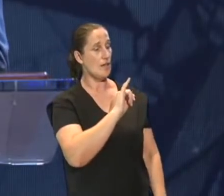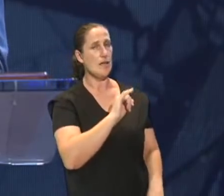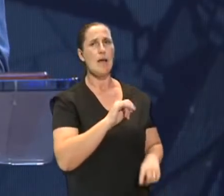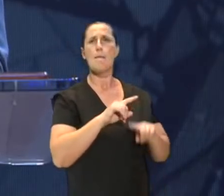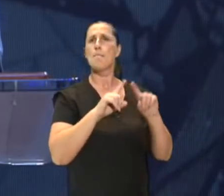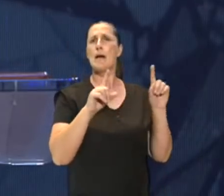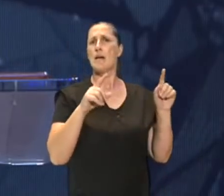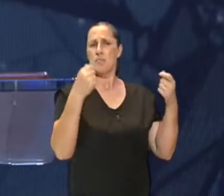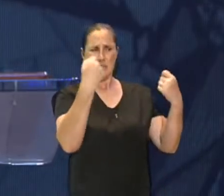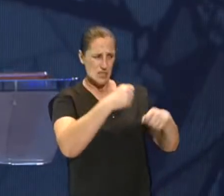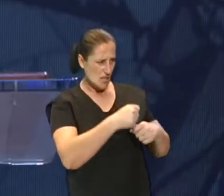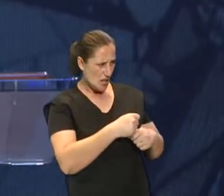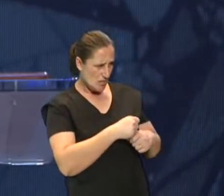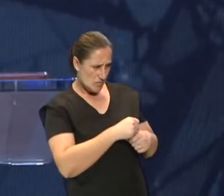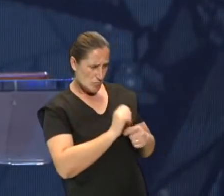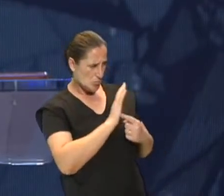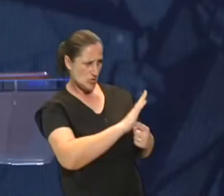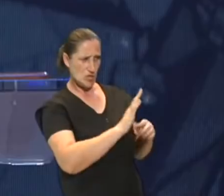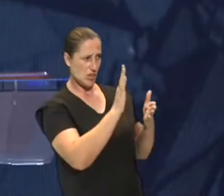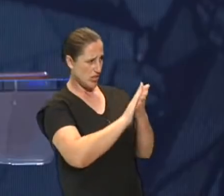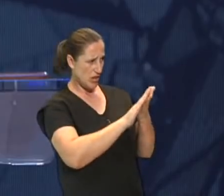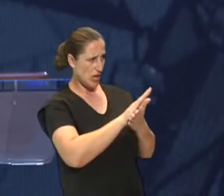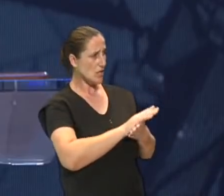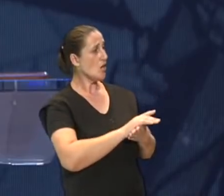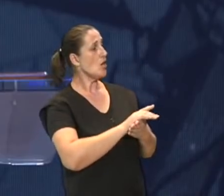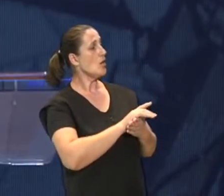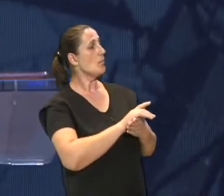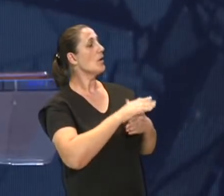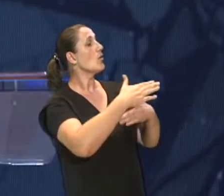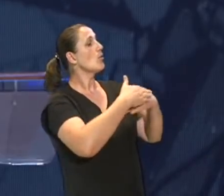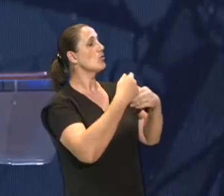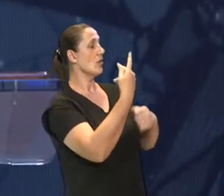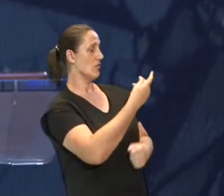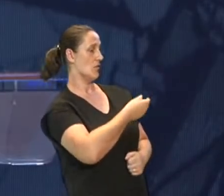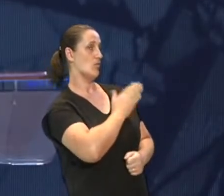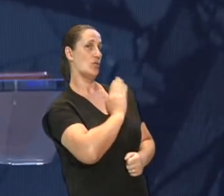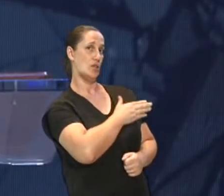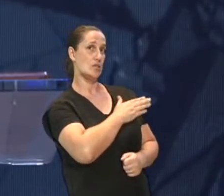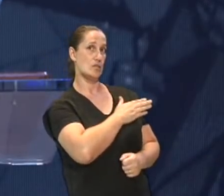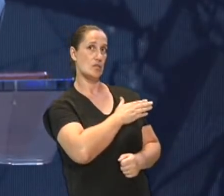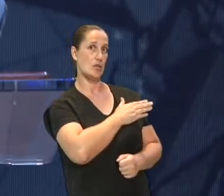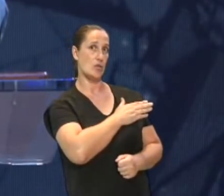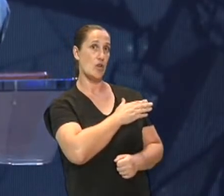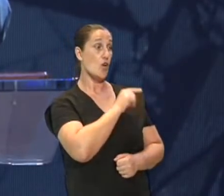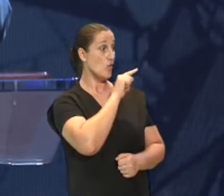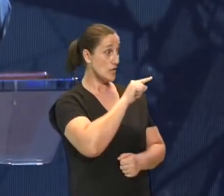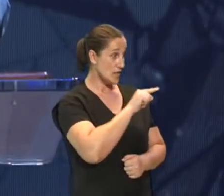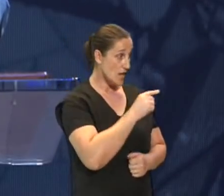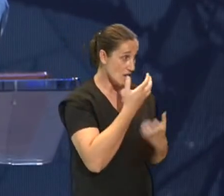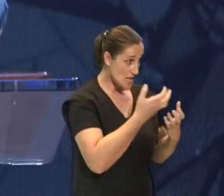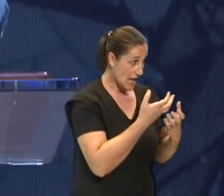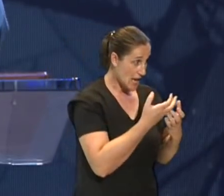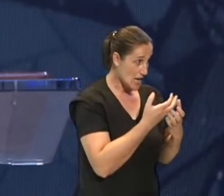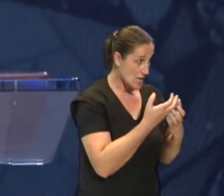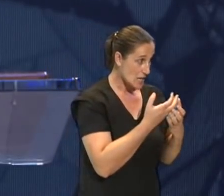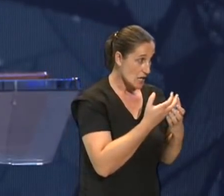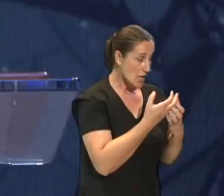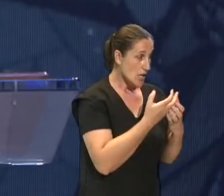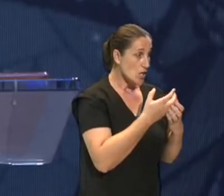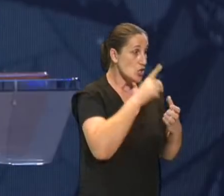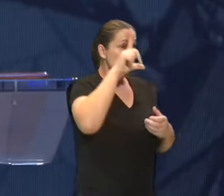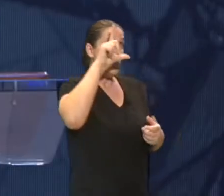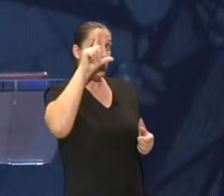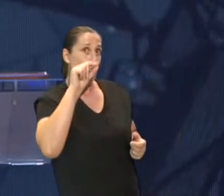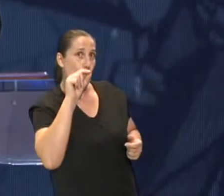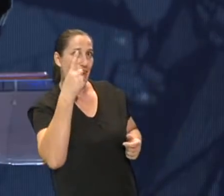precisava te dar sinal nenhum, mas Ele vai te dar, só para consolar o seu coração. Você quer que avance 10 degraus,